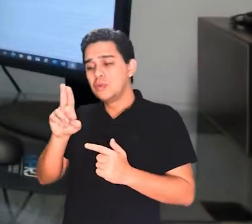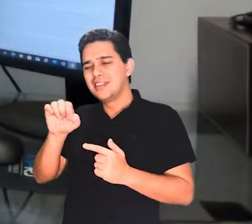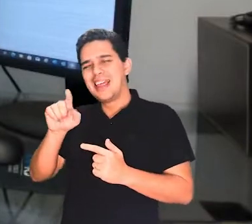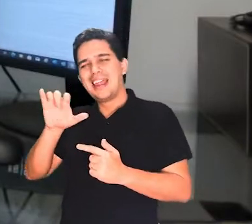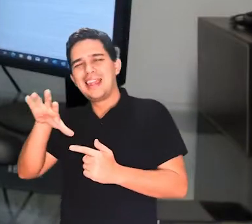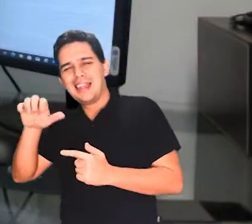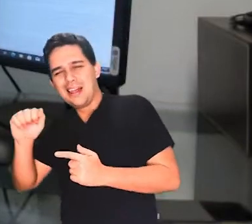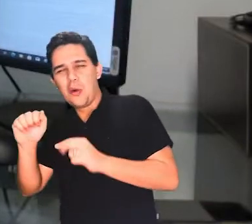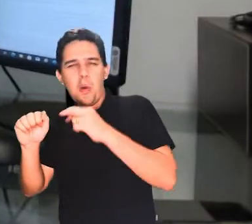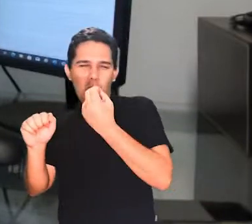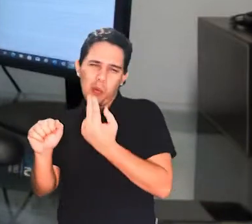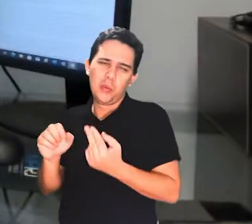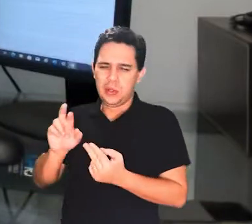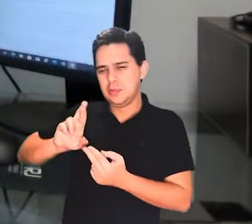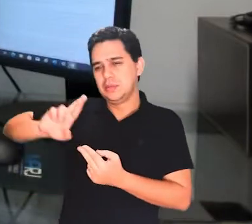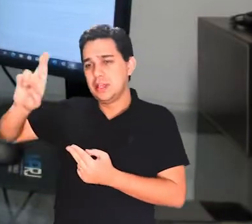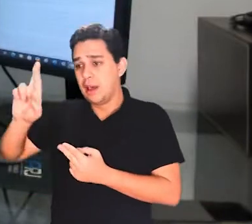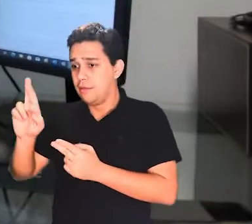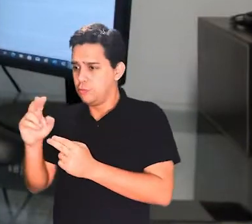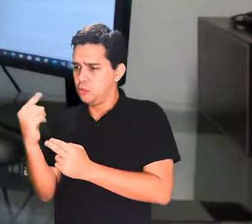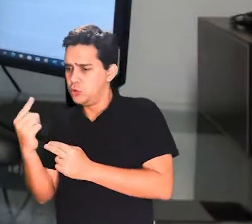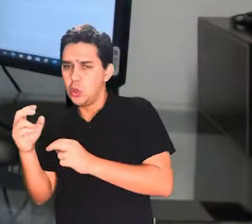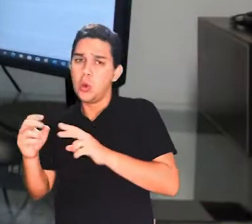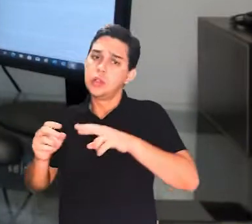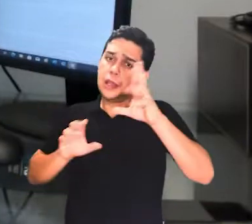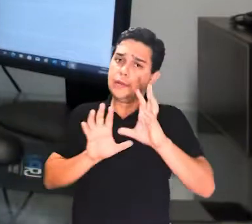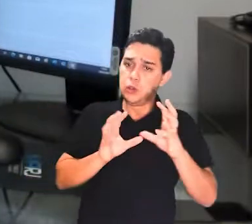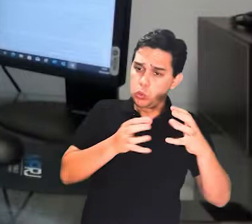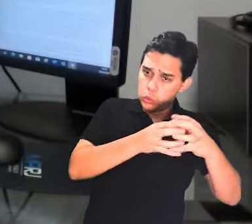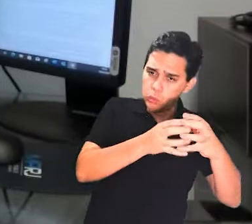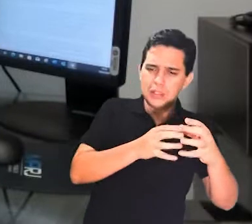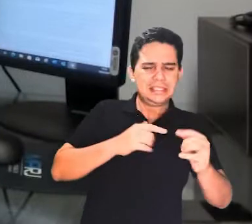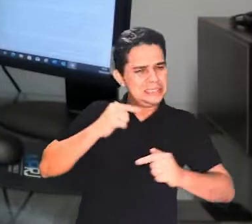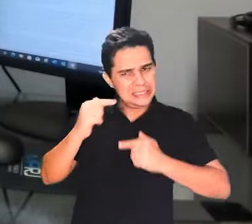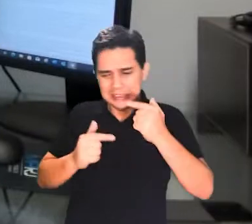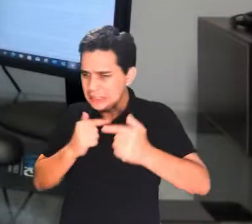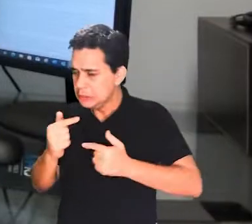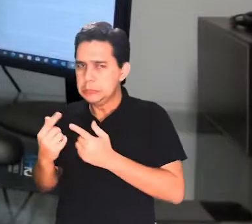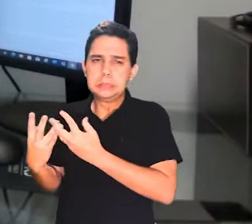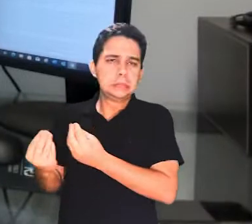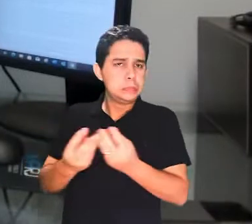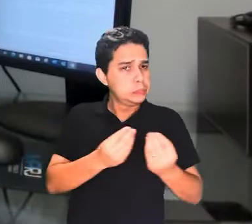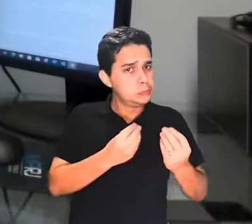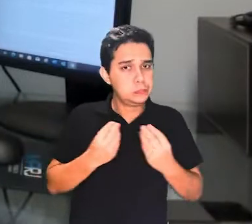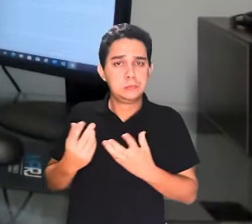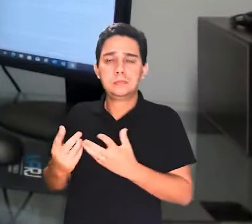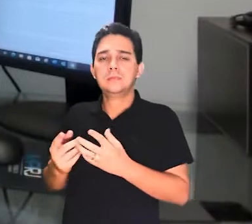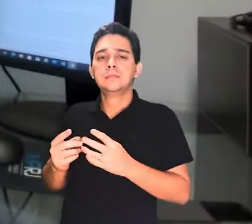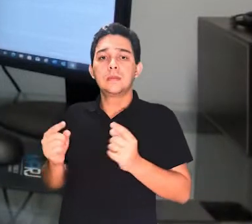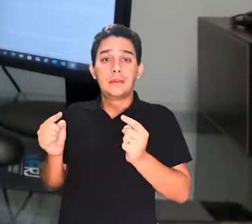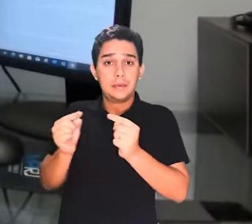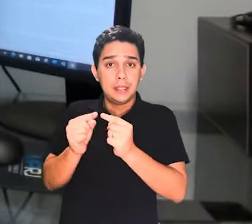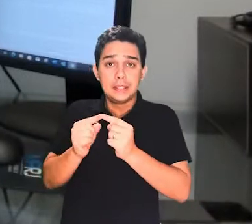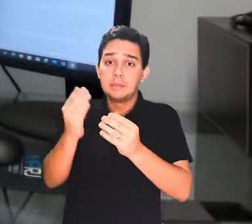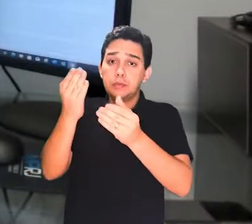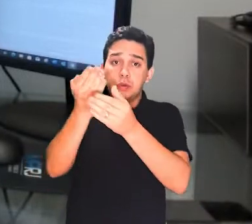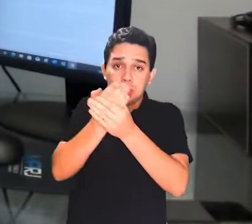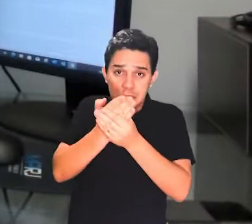proporcionar uma atuação bastante intensa em relação a esse processo